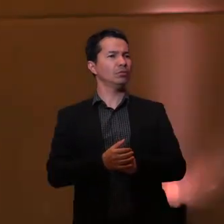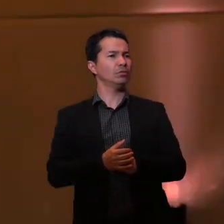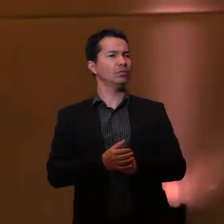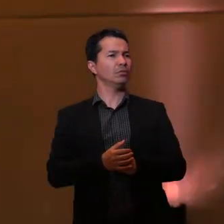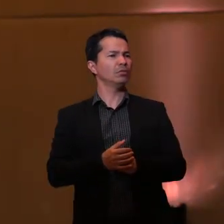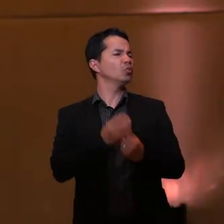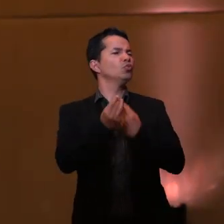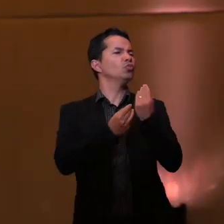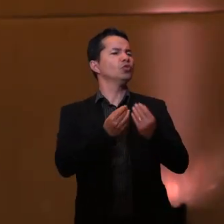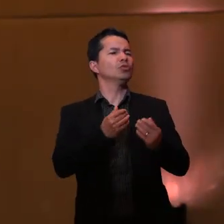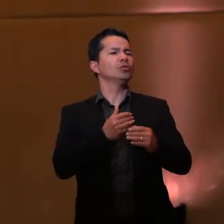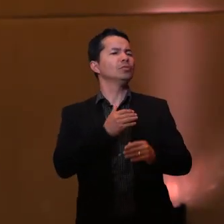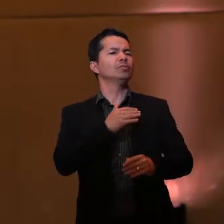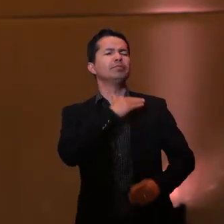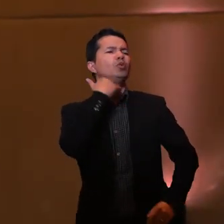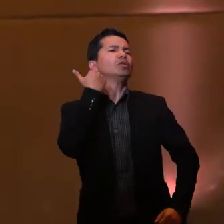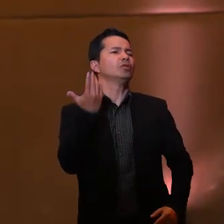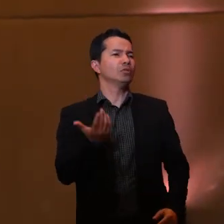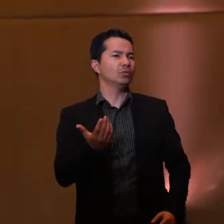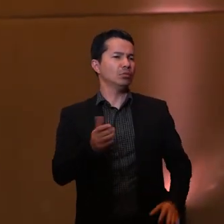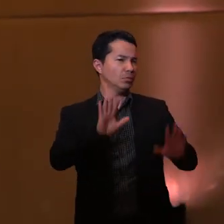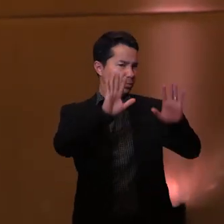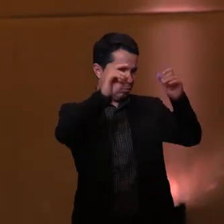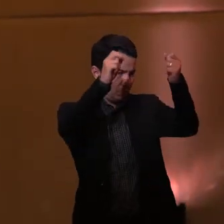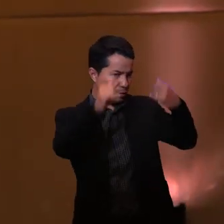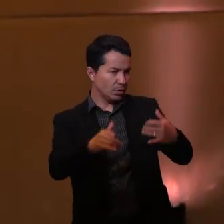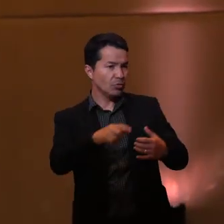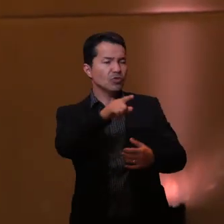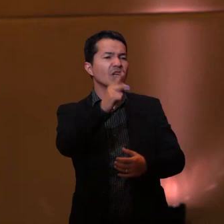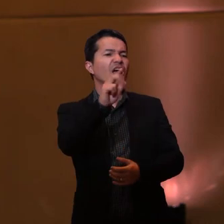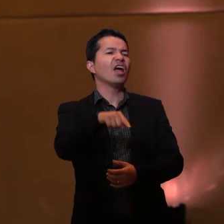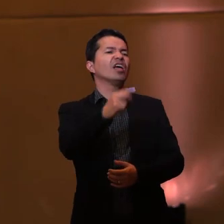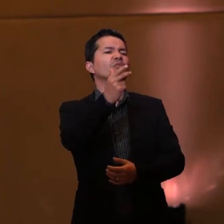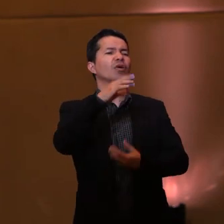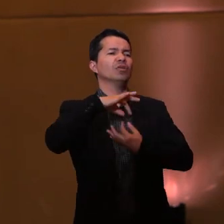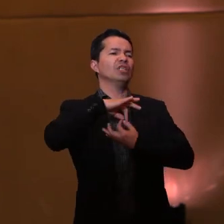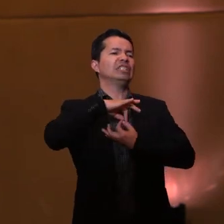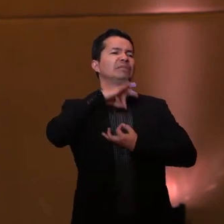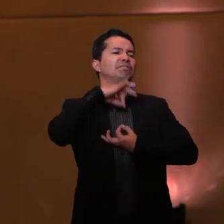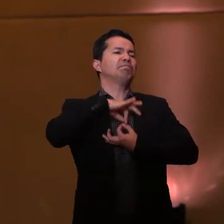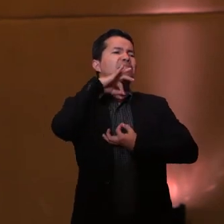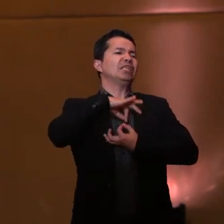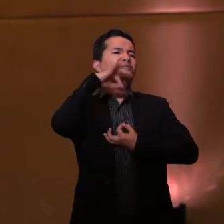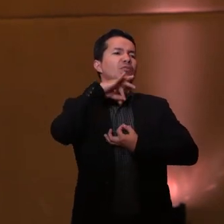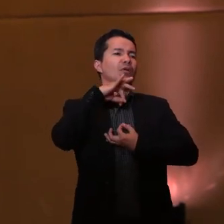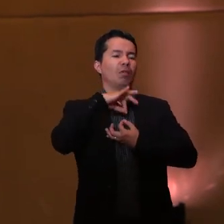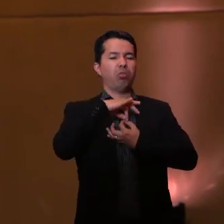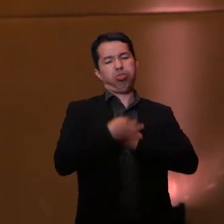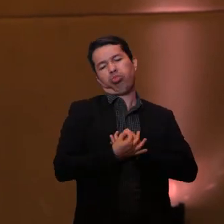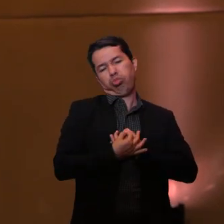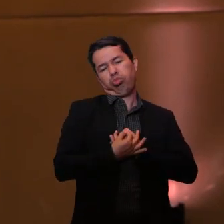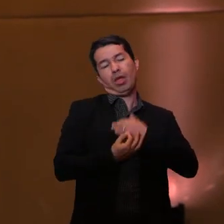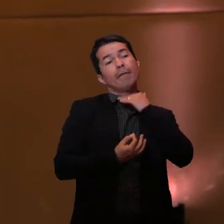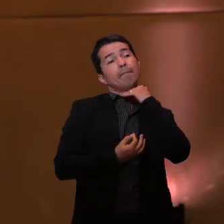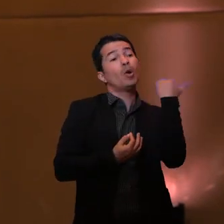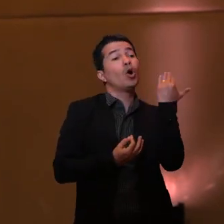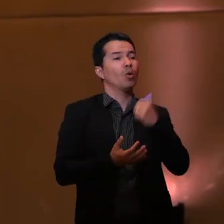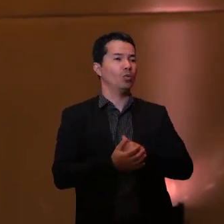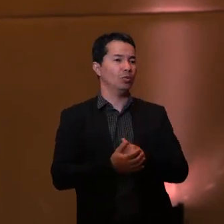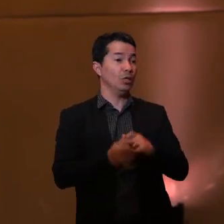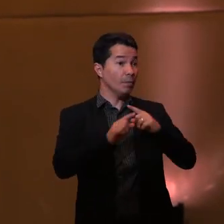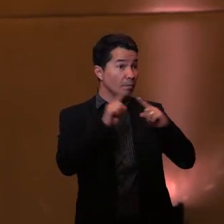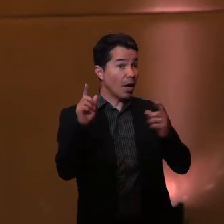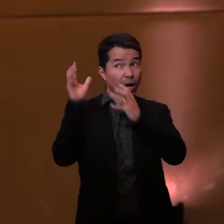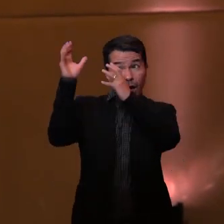Morto não ouve, morto não sente. Nós não conseguimos entender as coisas de Deus, nem se relacionar com